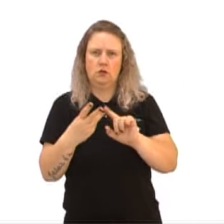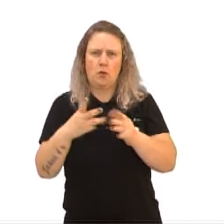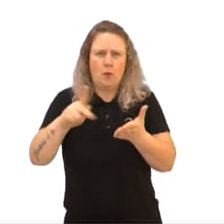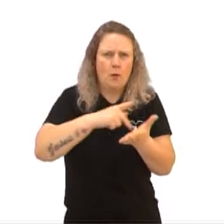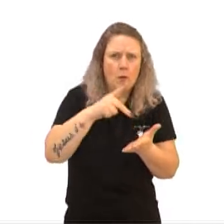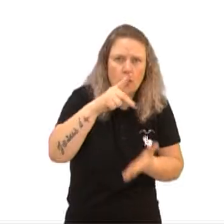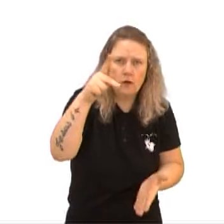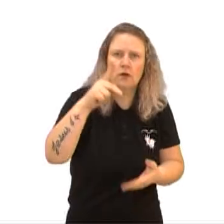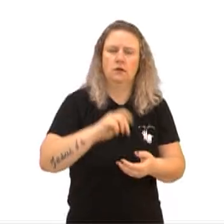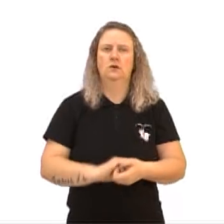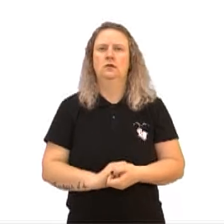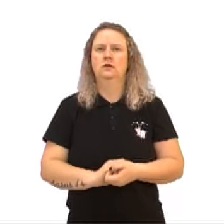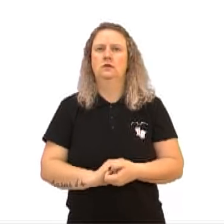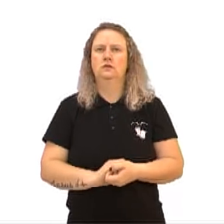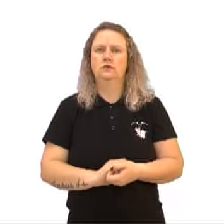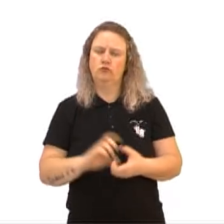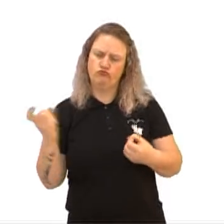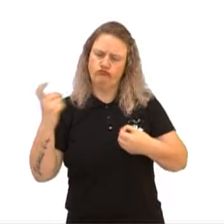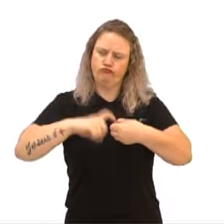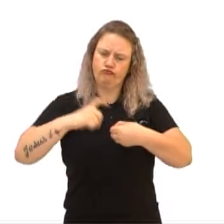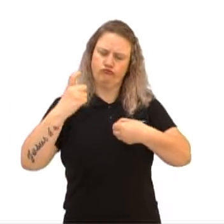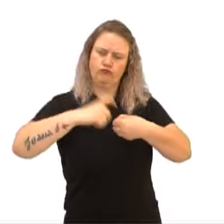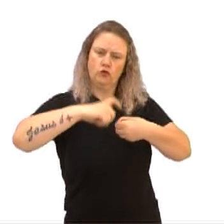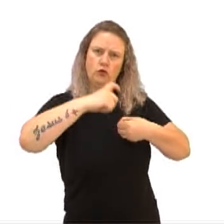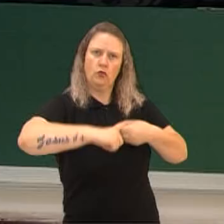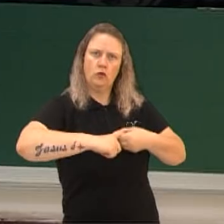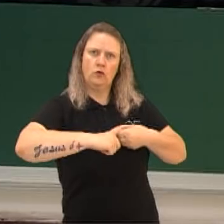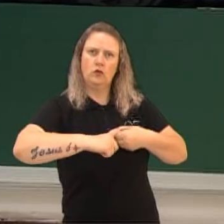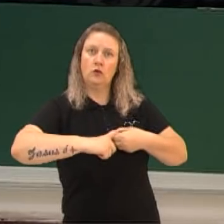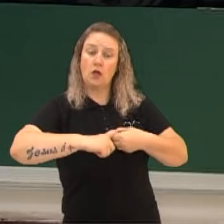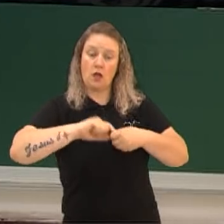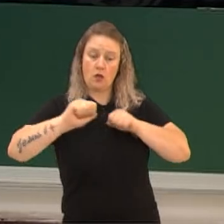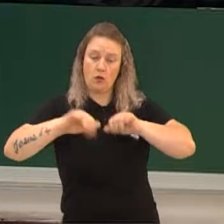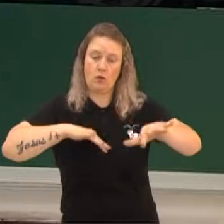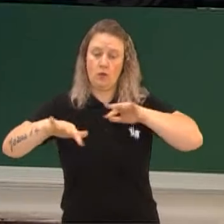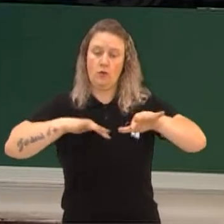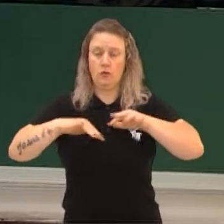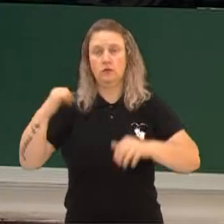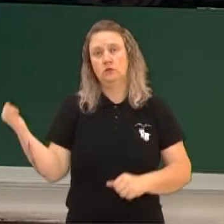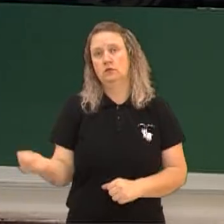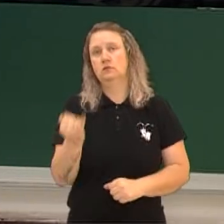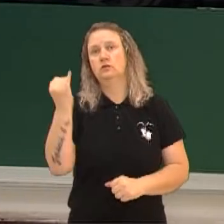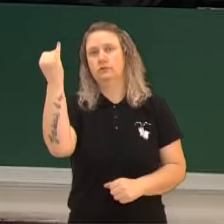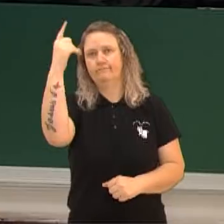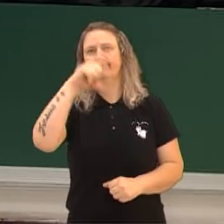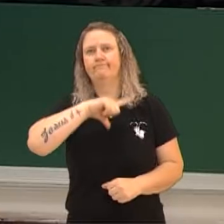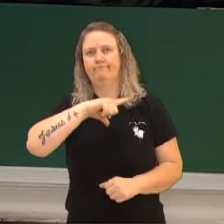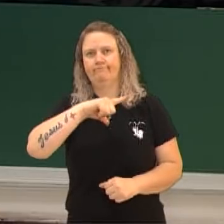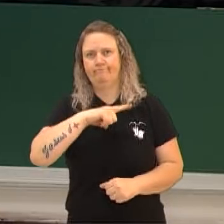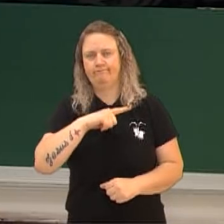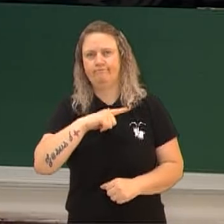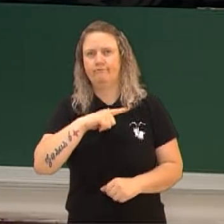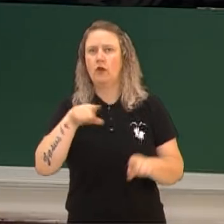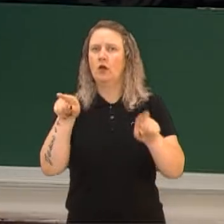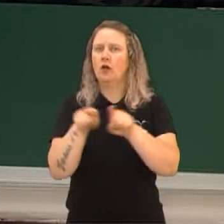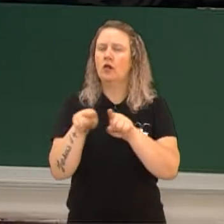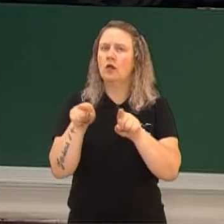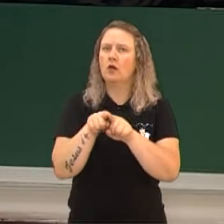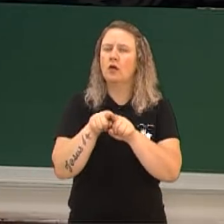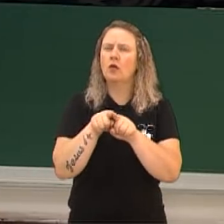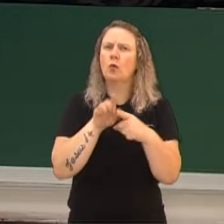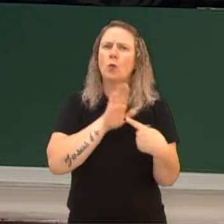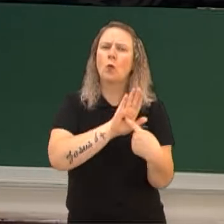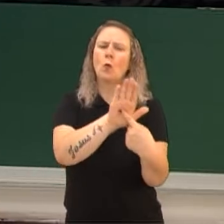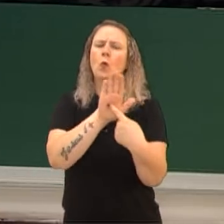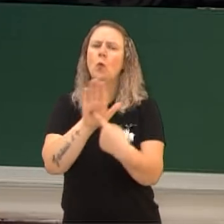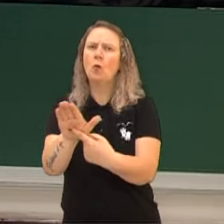foi muito importante para que a cultura brasileira se fortificasse, né? Começou lá, e o armorial ele remete